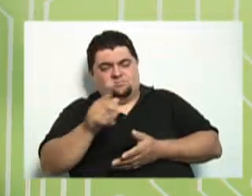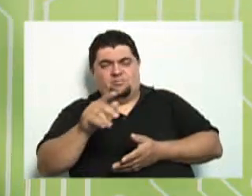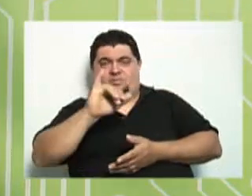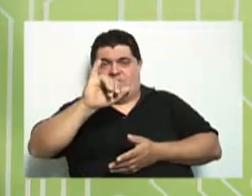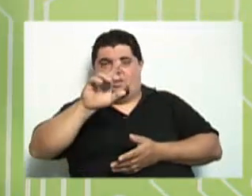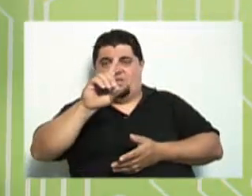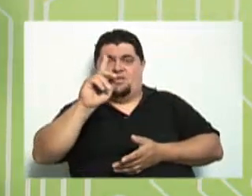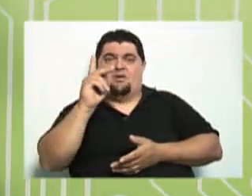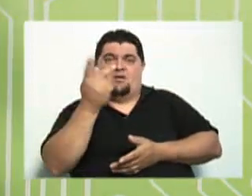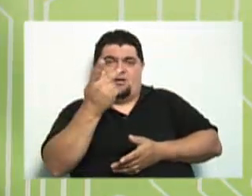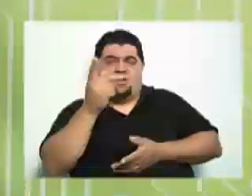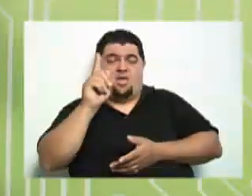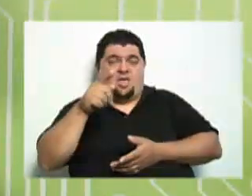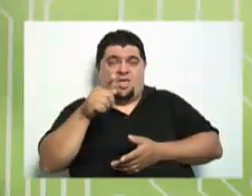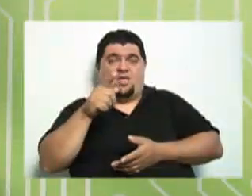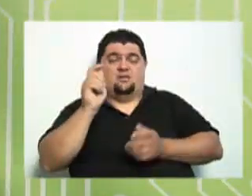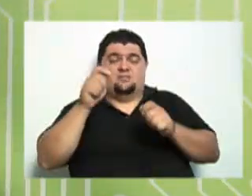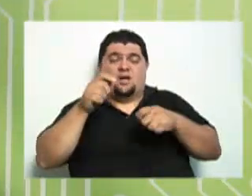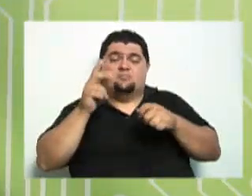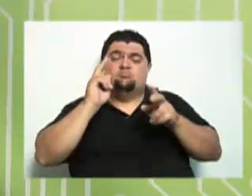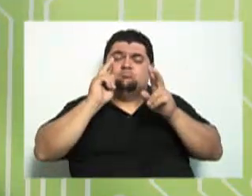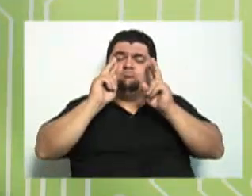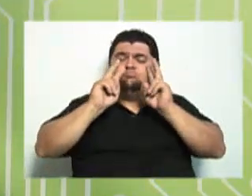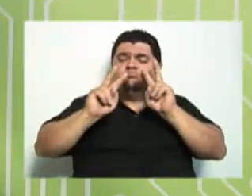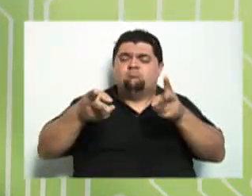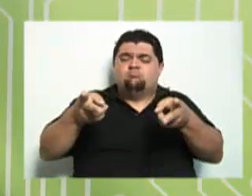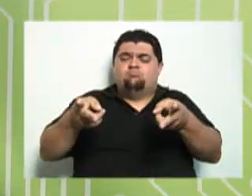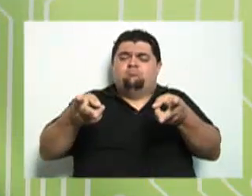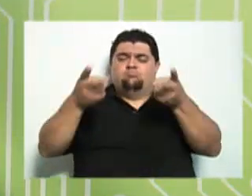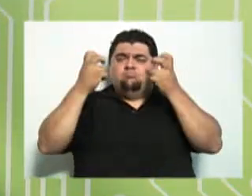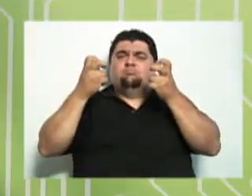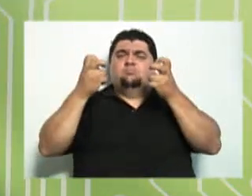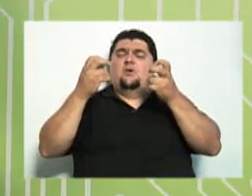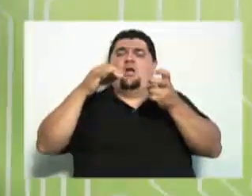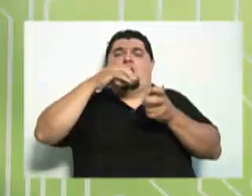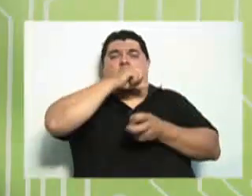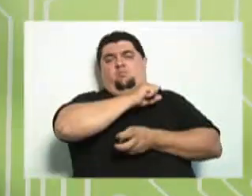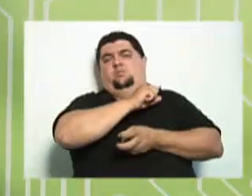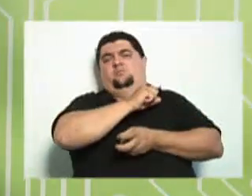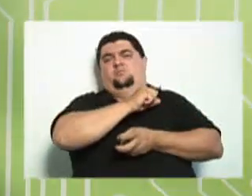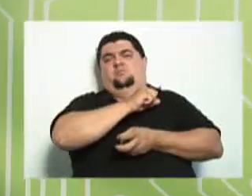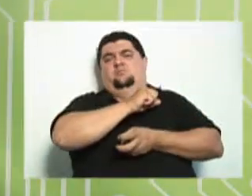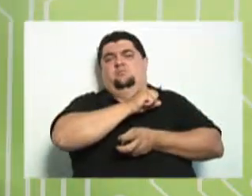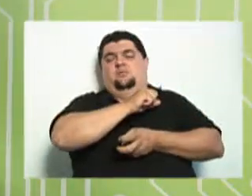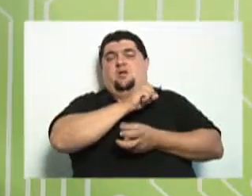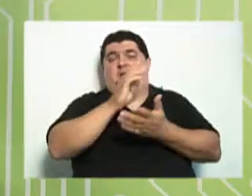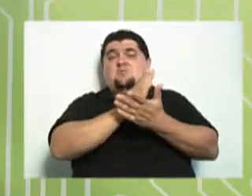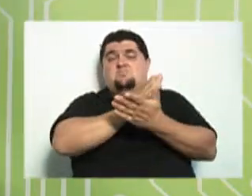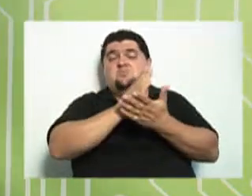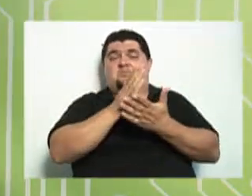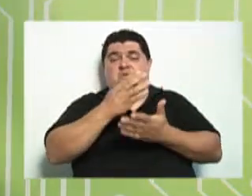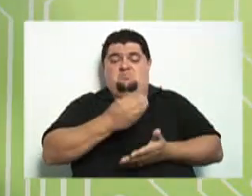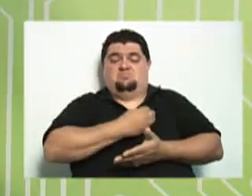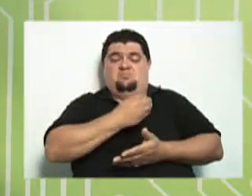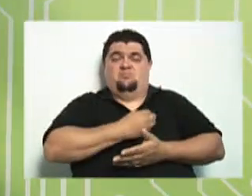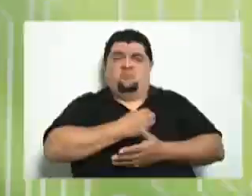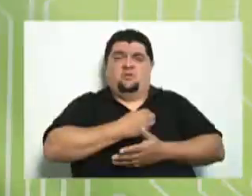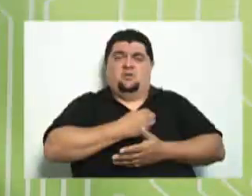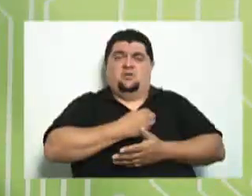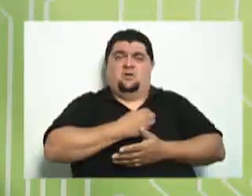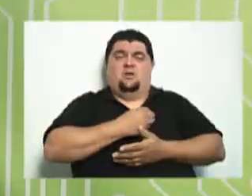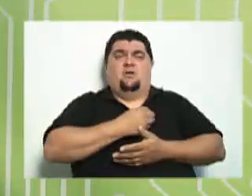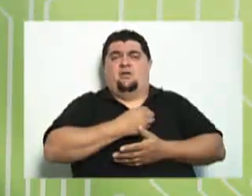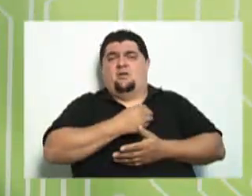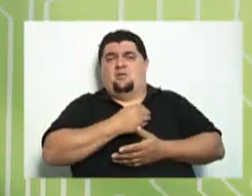um grande instrumento de medição de políticas públicas. Às vezes a nossa longevidade é afetada porque falta